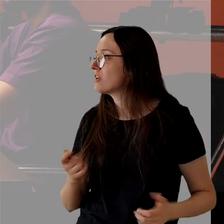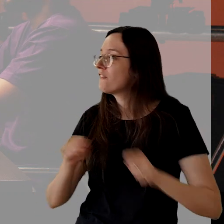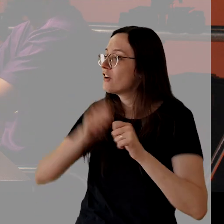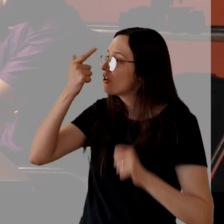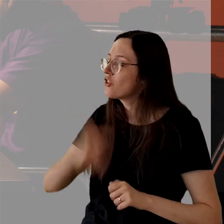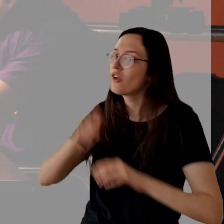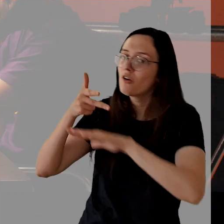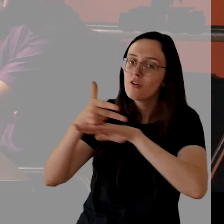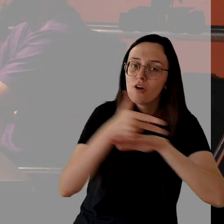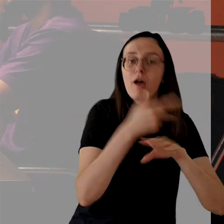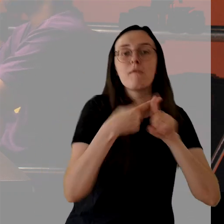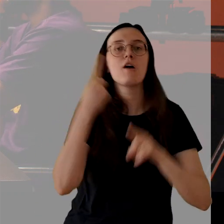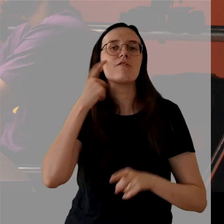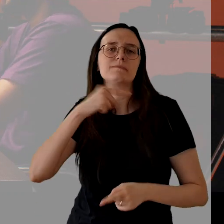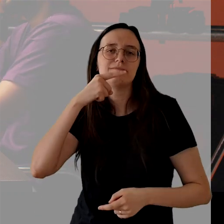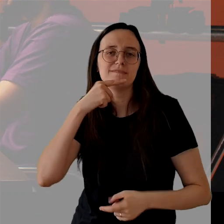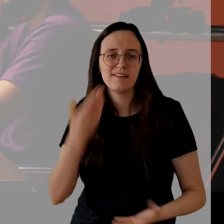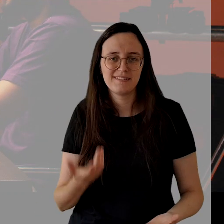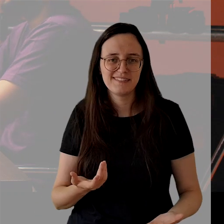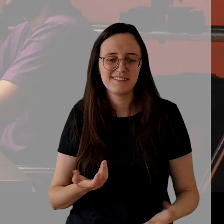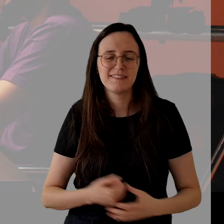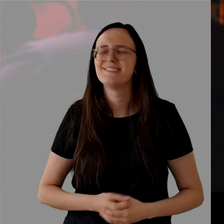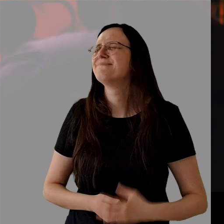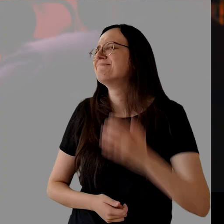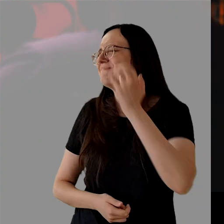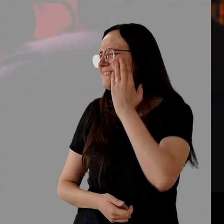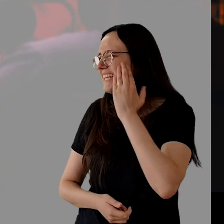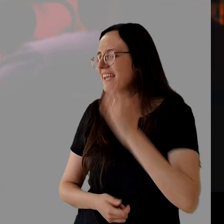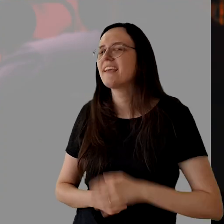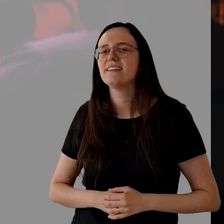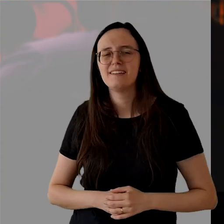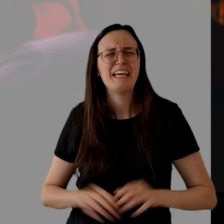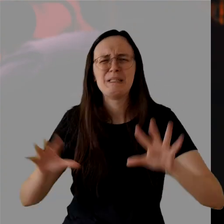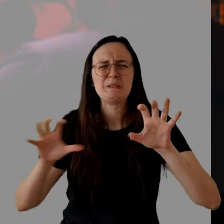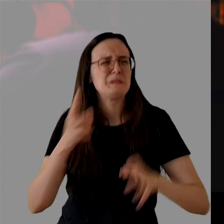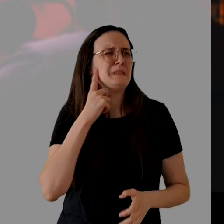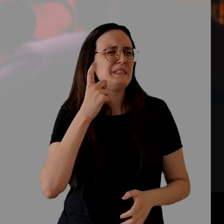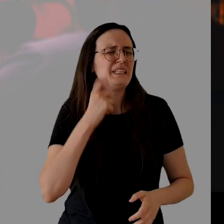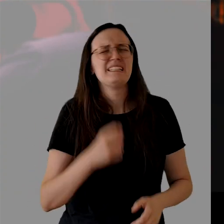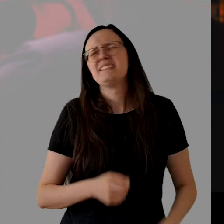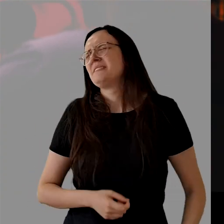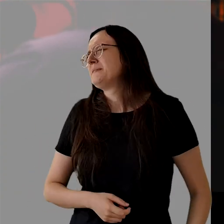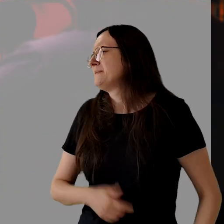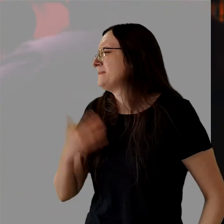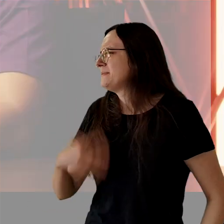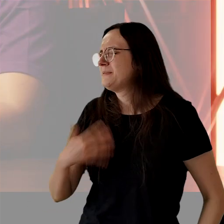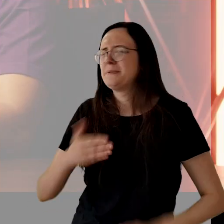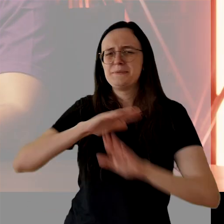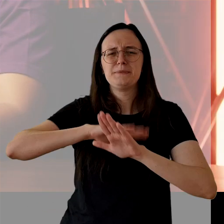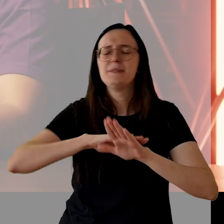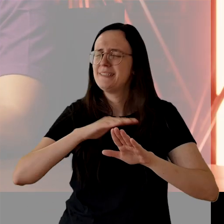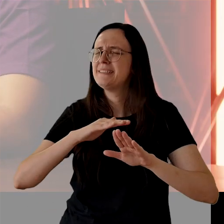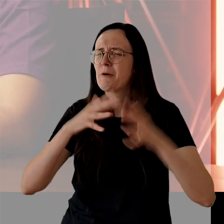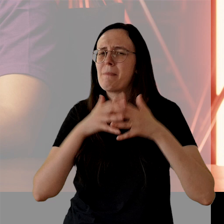take ali porque o som não foi. Sim, sim. Captaram a galera conversando no fundo. Falei, caramba. É o processo. O pessoal não esquece e